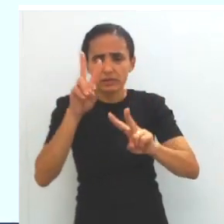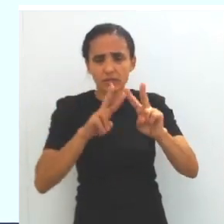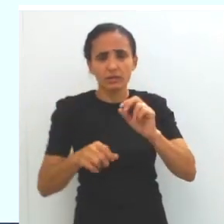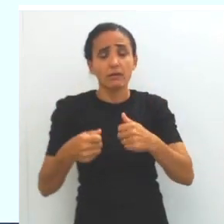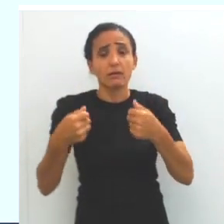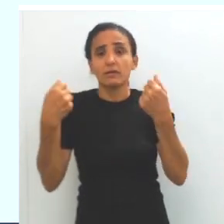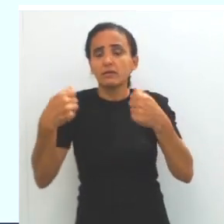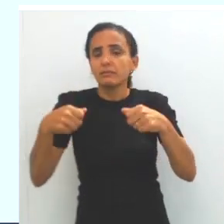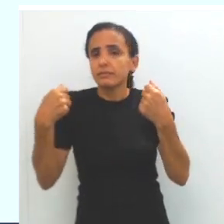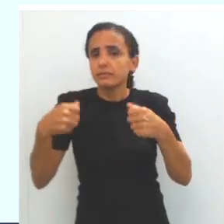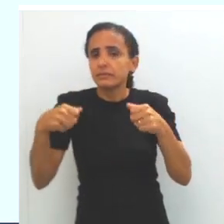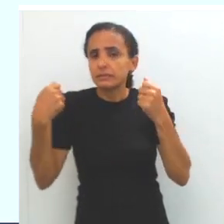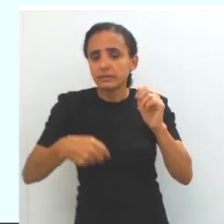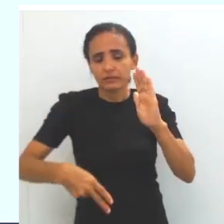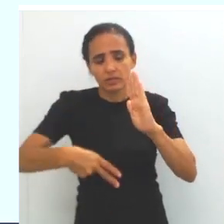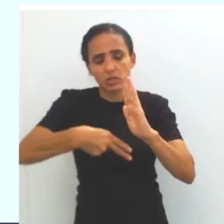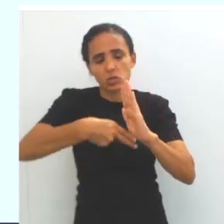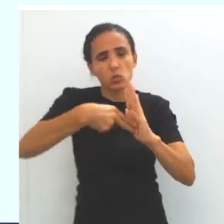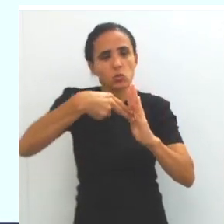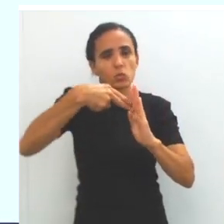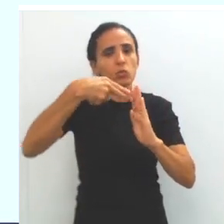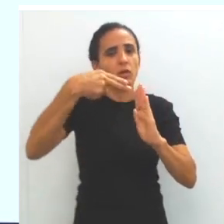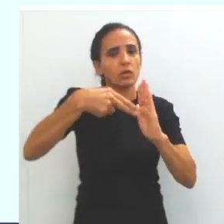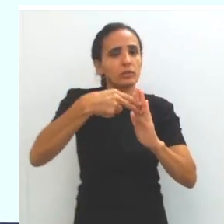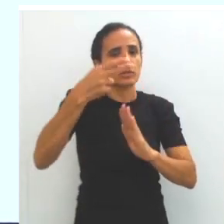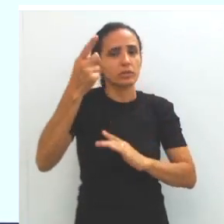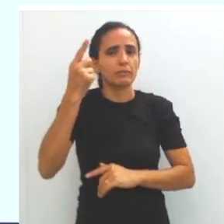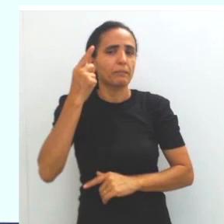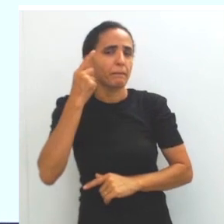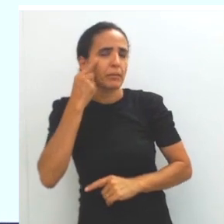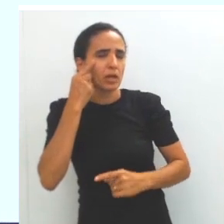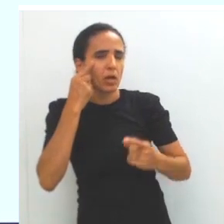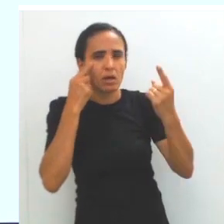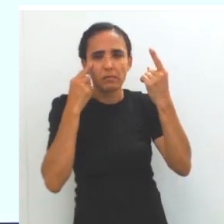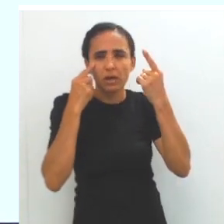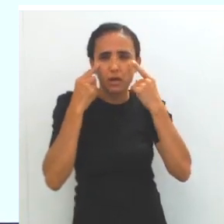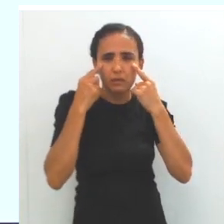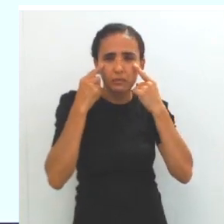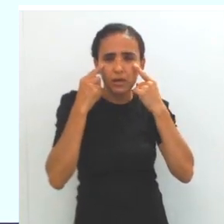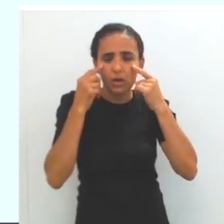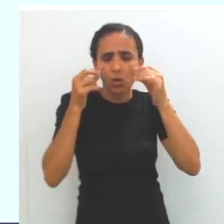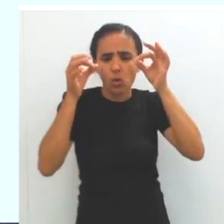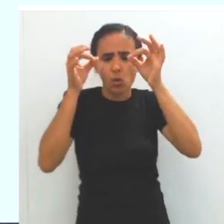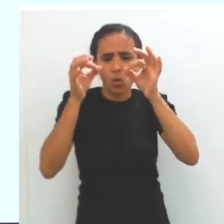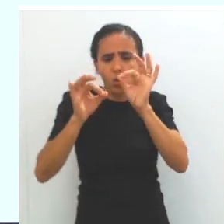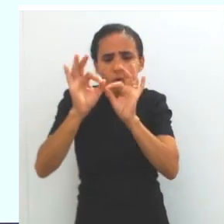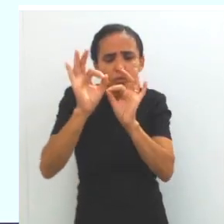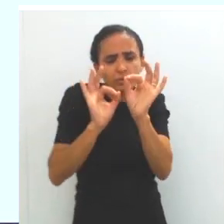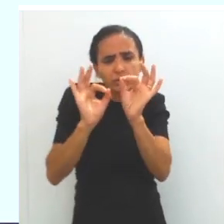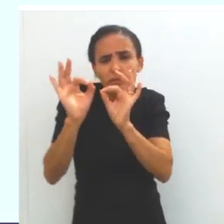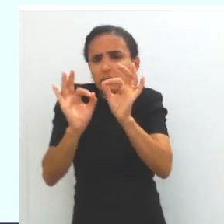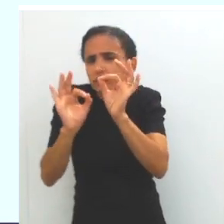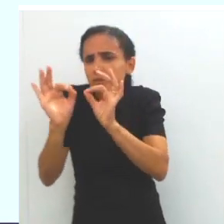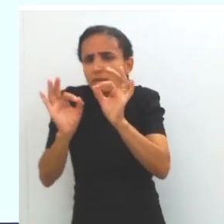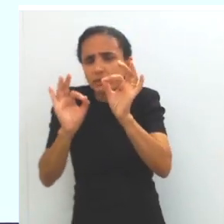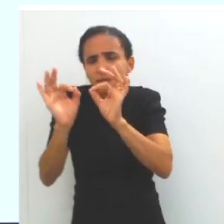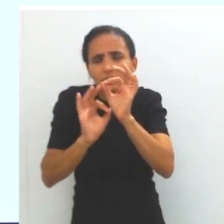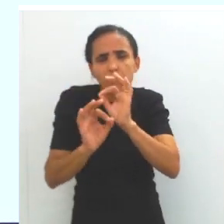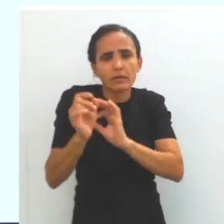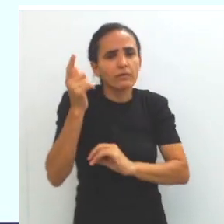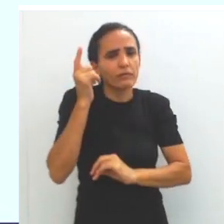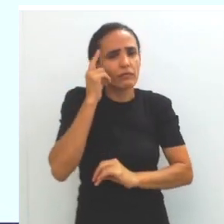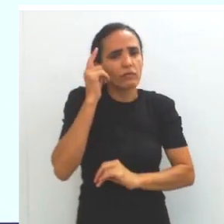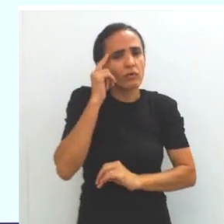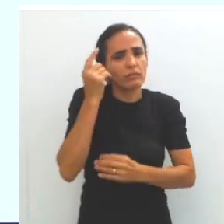elas precisam passar por cirurgia para colocar esse eixo óptico na posição certa do globo